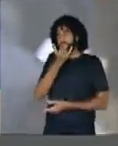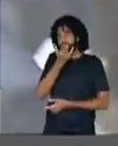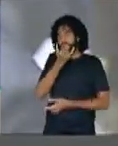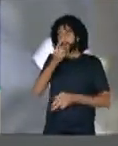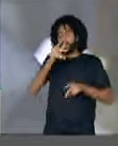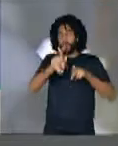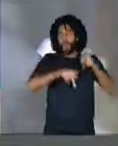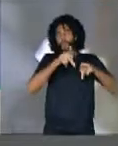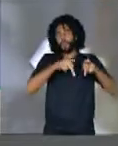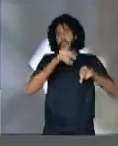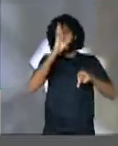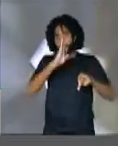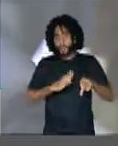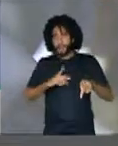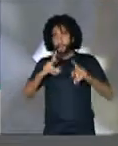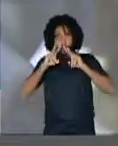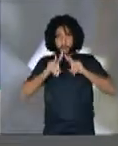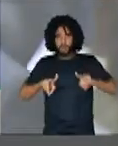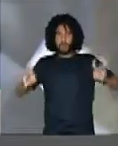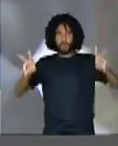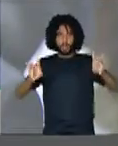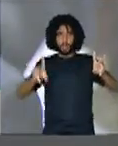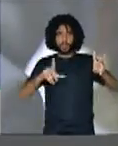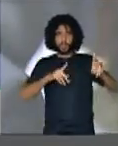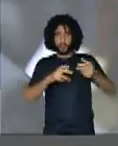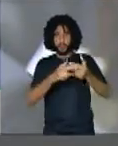ao povo brasileiro que acompanhou aquele terrível